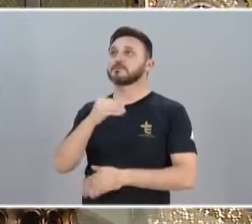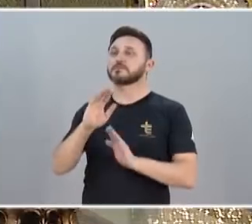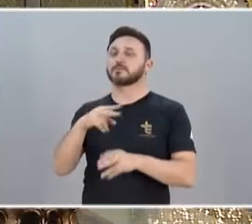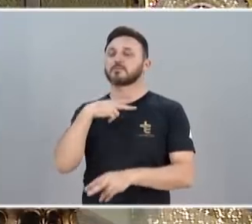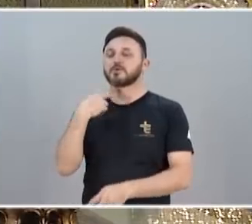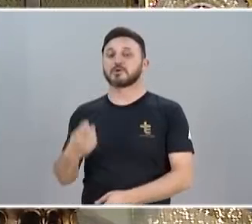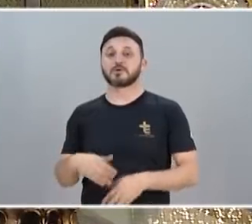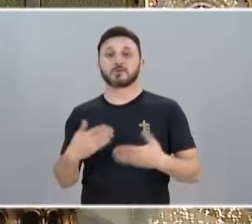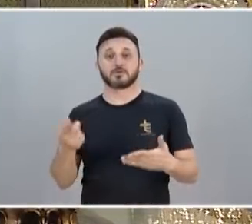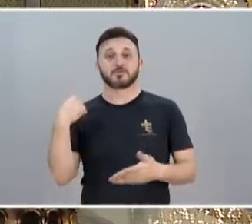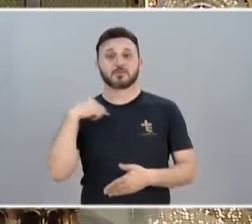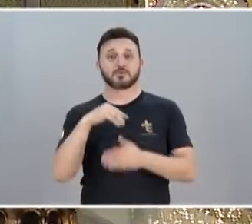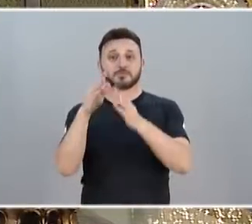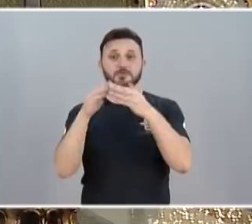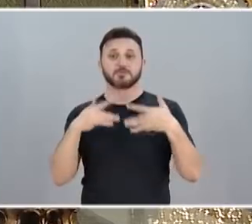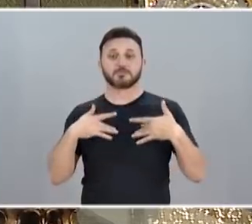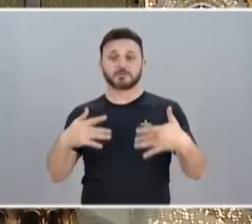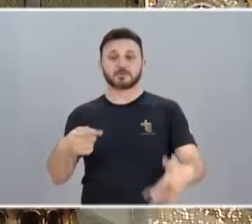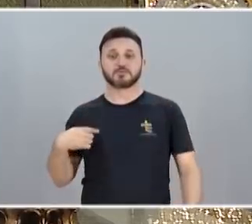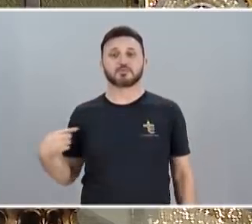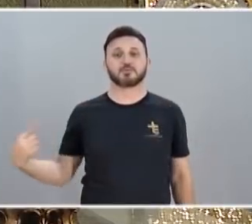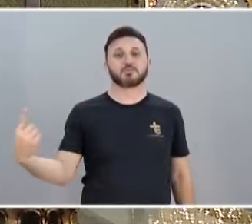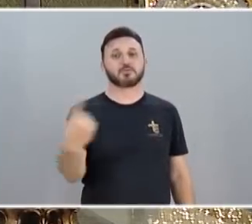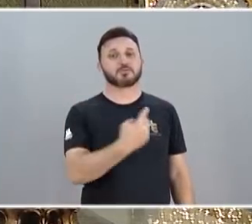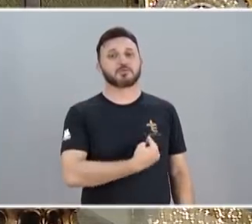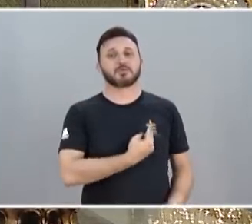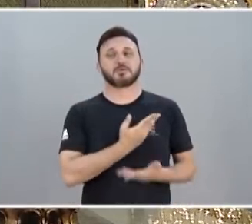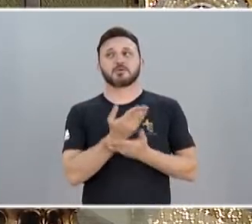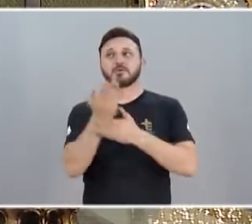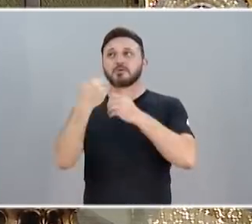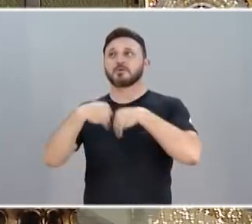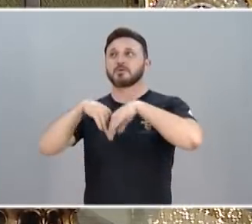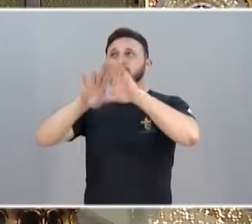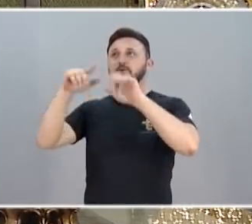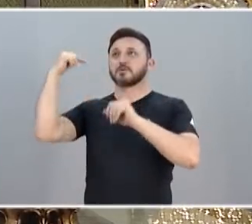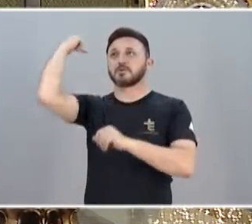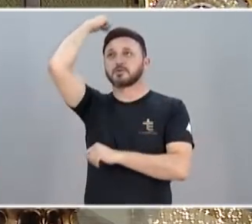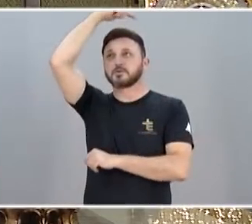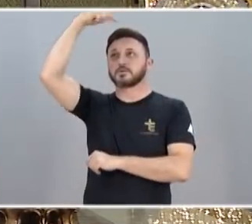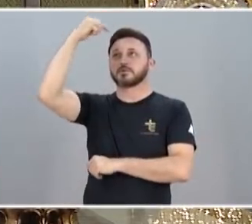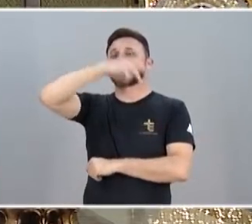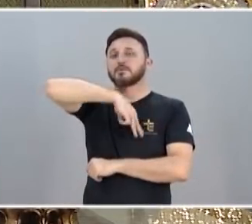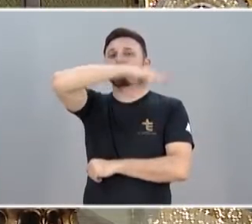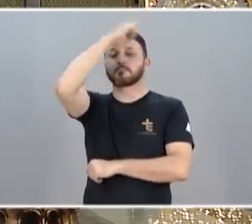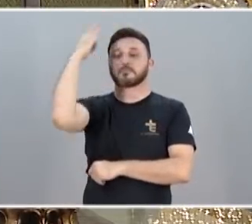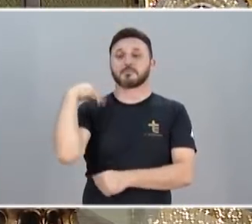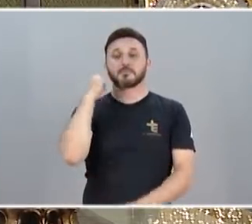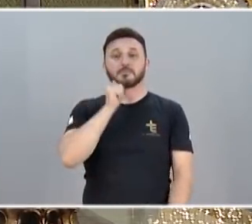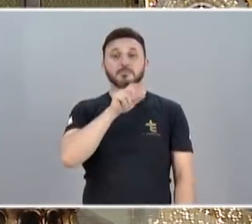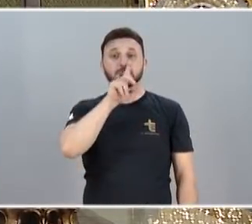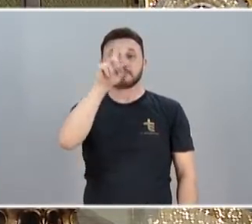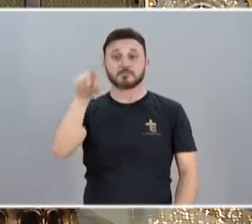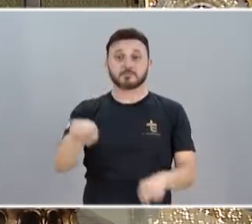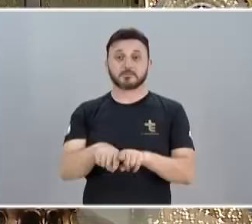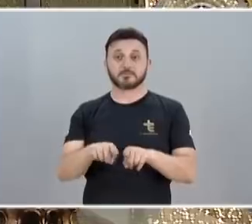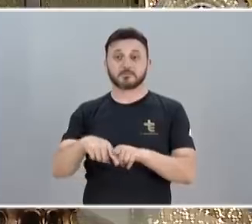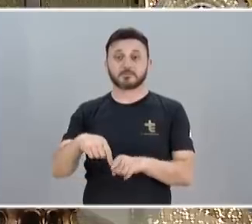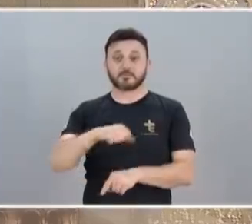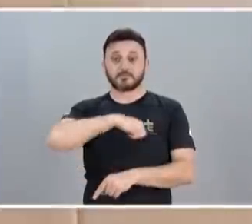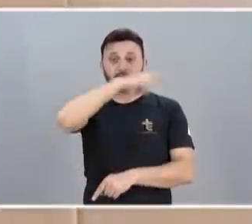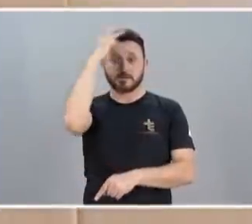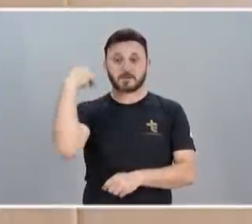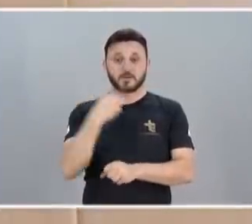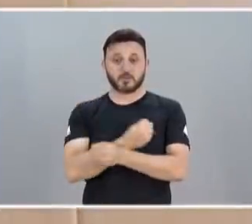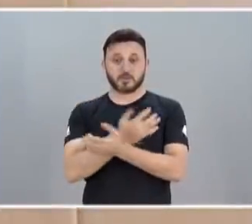filhos. Enfim, nós vos pedimos, tende piedade de todos nós, dai-nos participar da vida eterna. Com a Virgem Maria, Mãe de Deus, Nossa Senhora